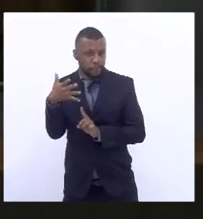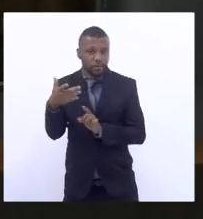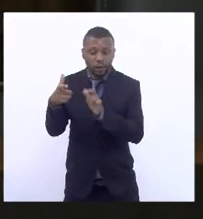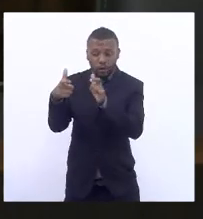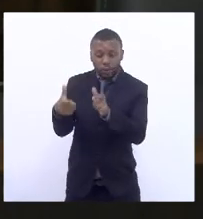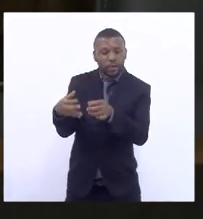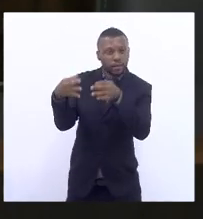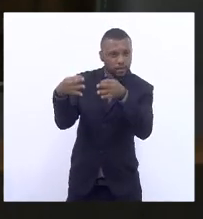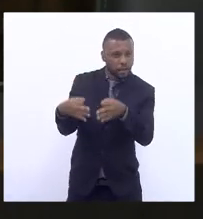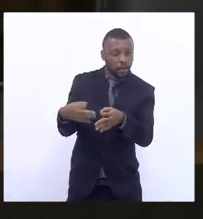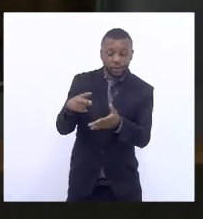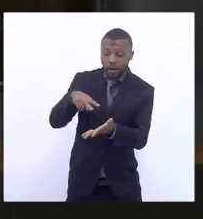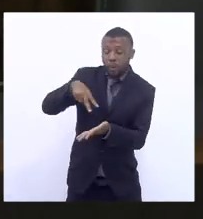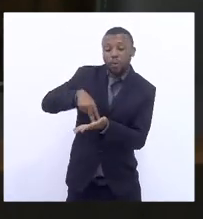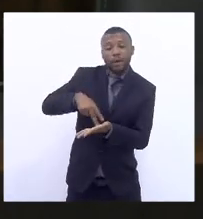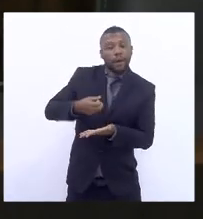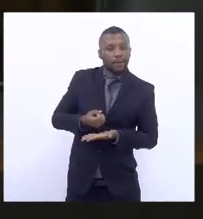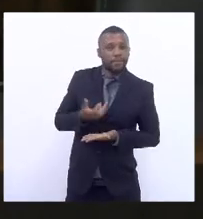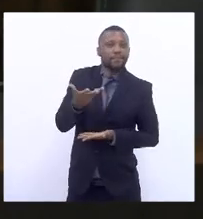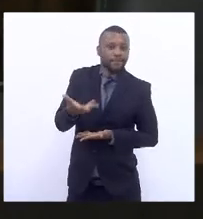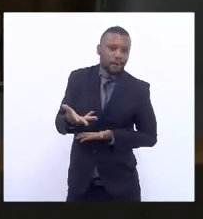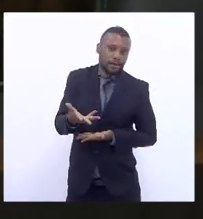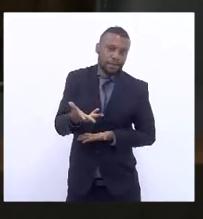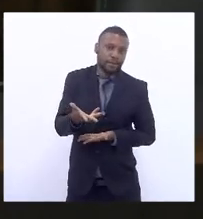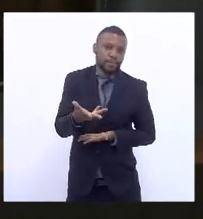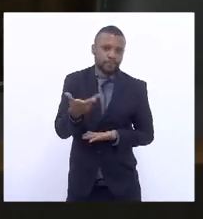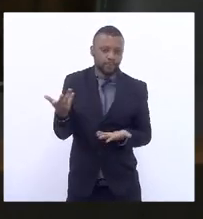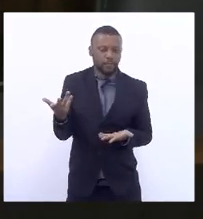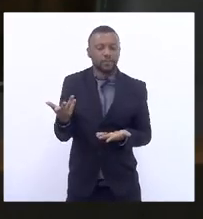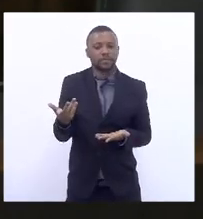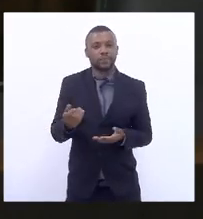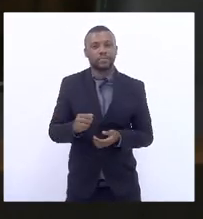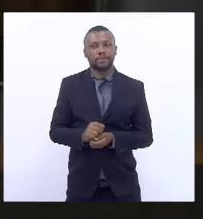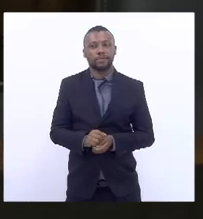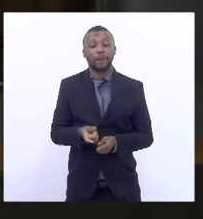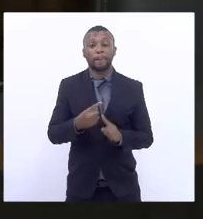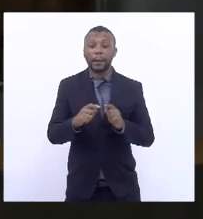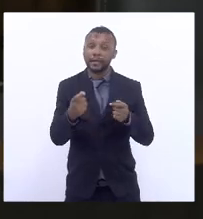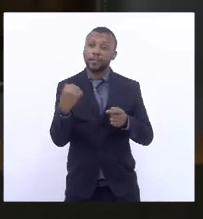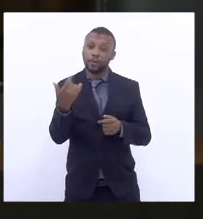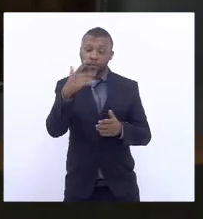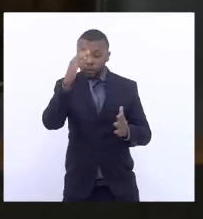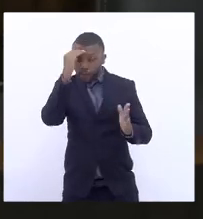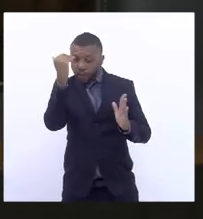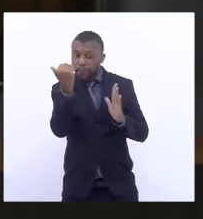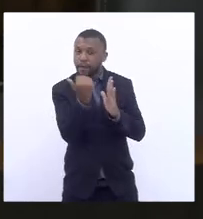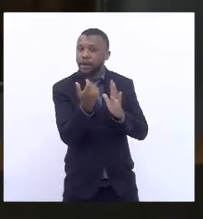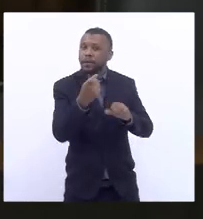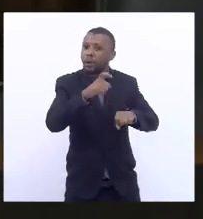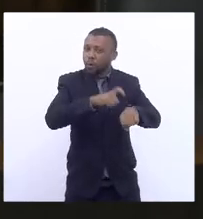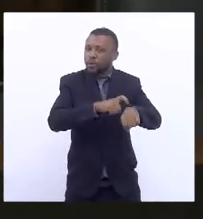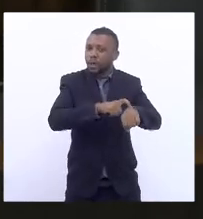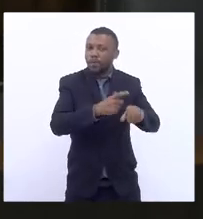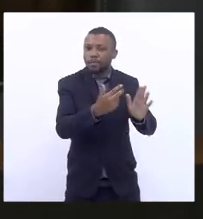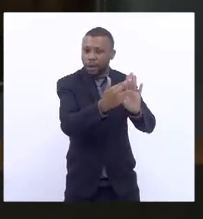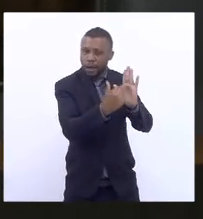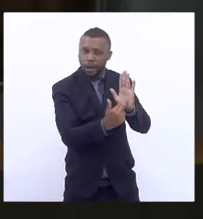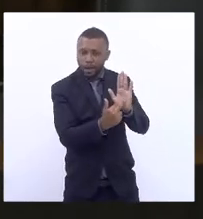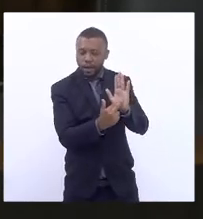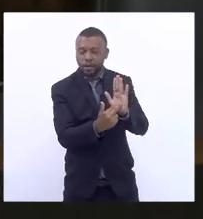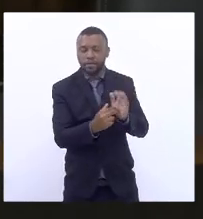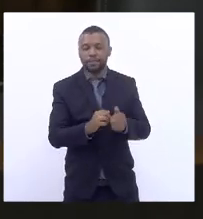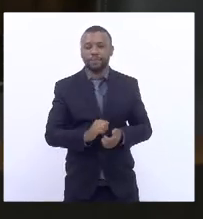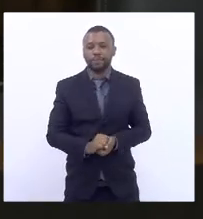confesso a vocês, estava contando isso ainda há pouco para a Norma. E para o nosso companheiro